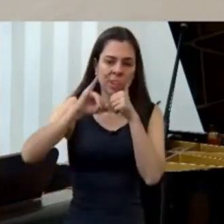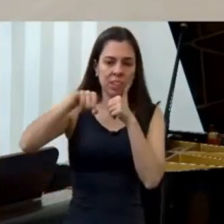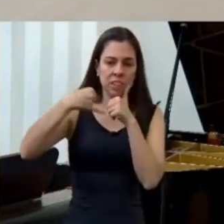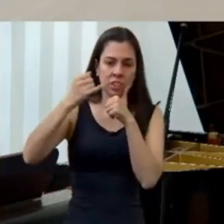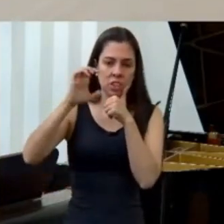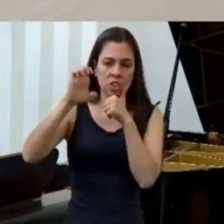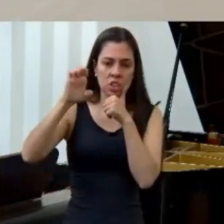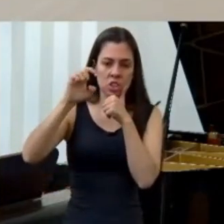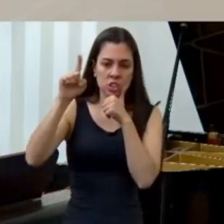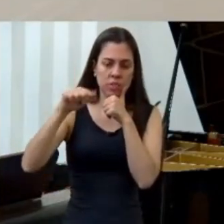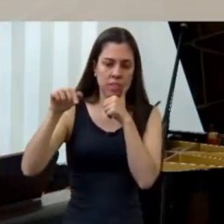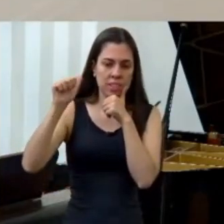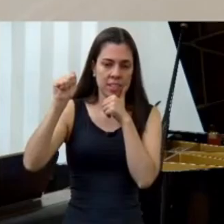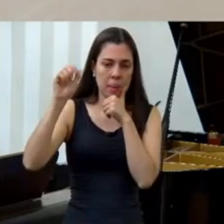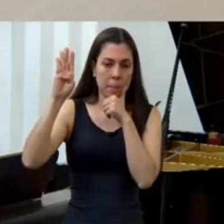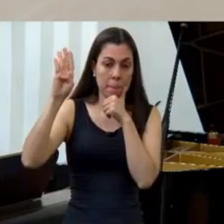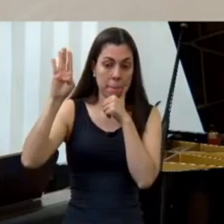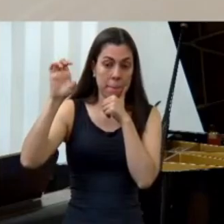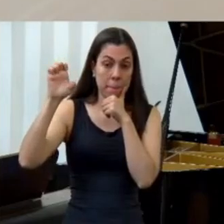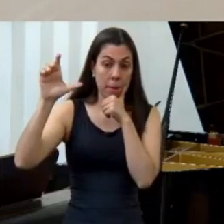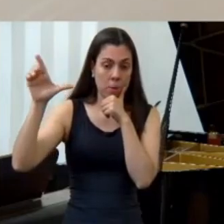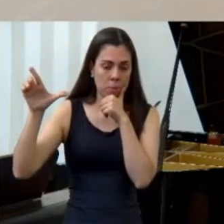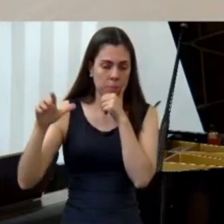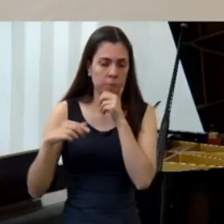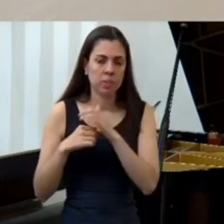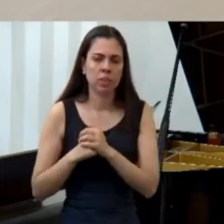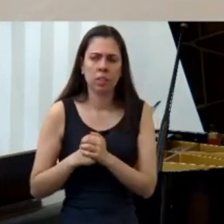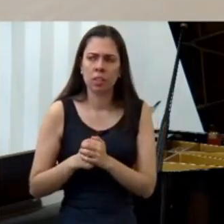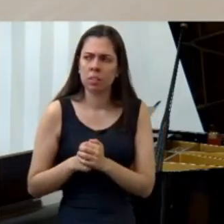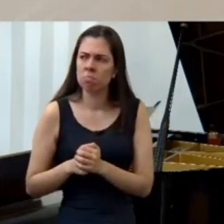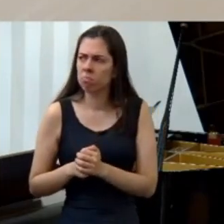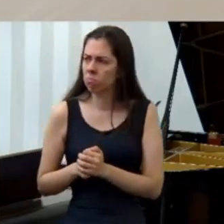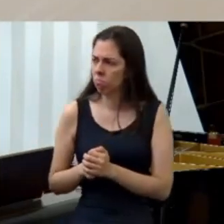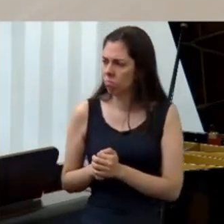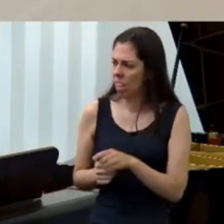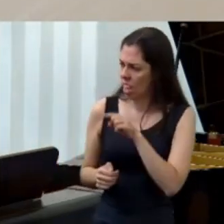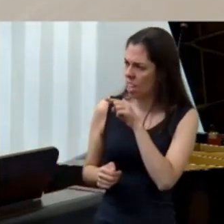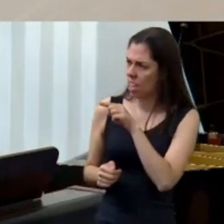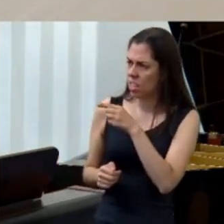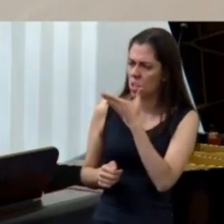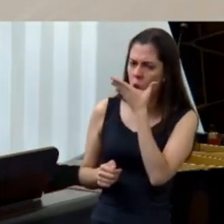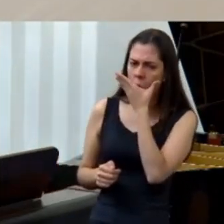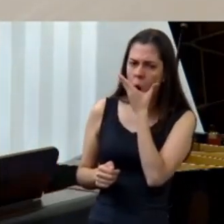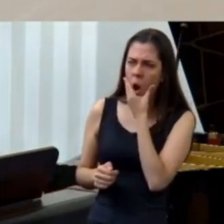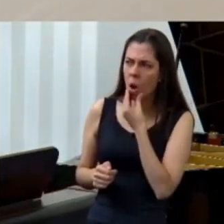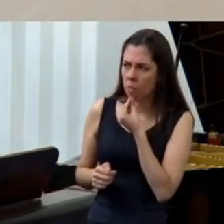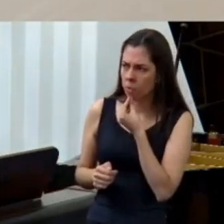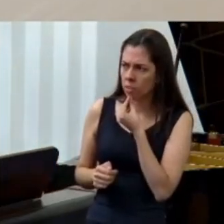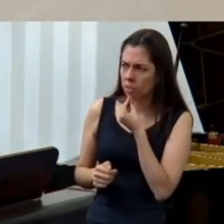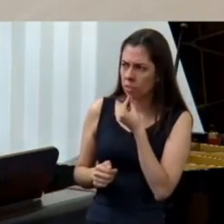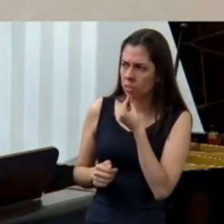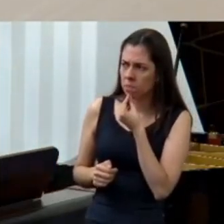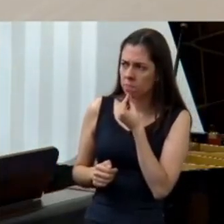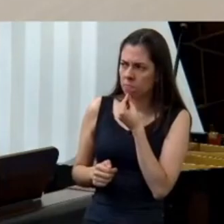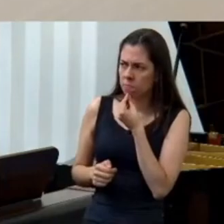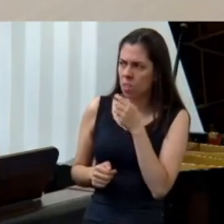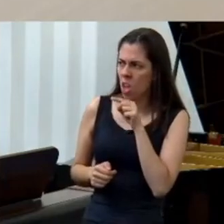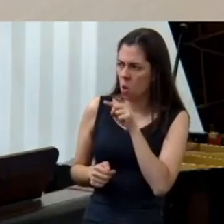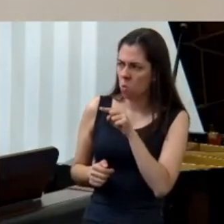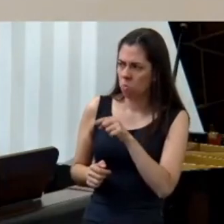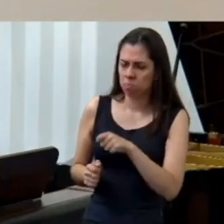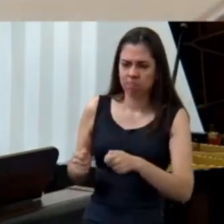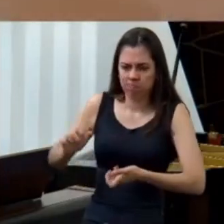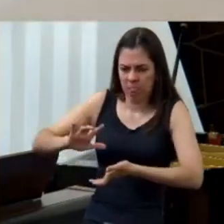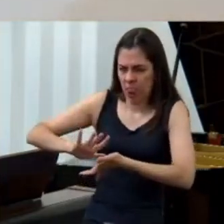Elias a dizer-lhe: Faça-me os deuses como lhes aprouver, se amanhã a estas horas não fizer eu à tua